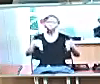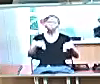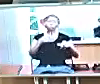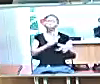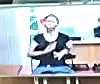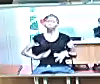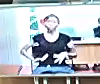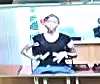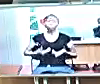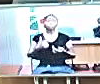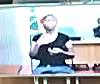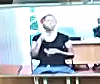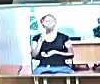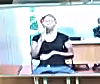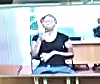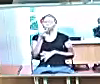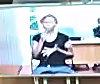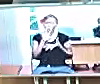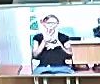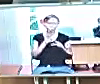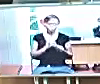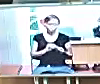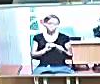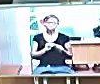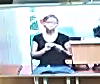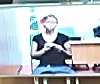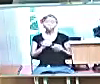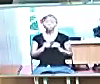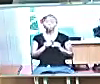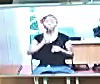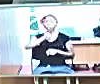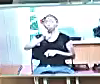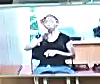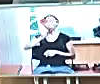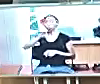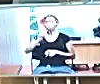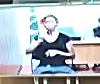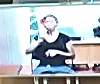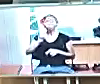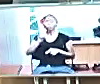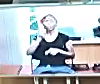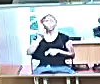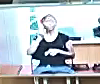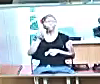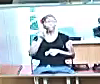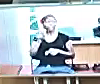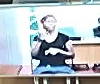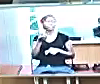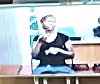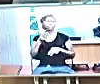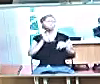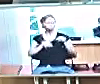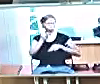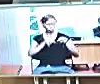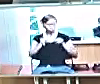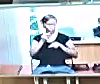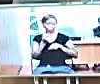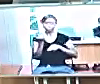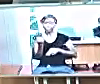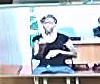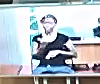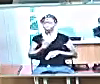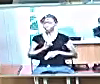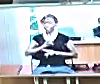breve é o júlio da consultoria estava me lembrando aqui é a 16ª